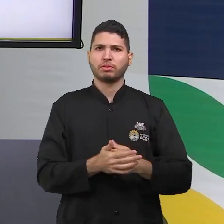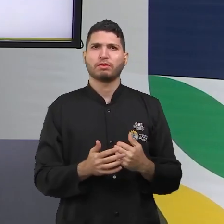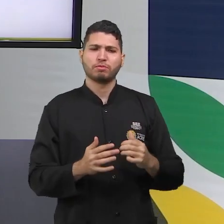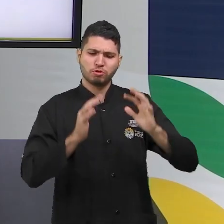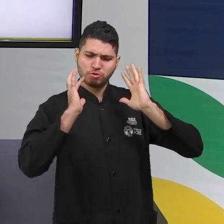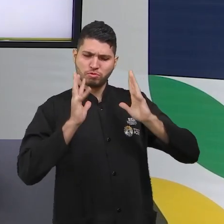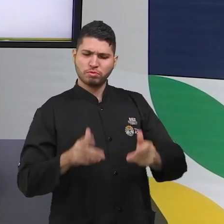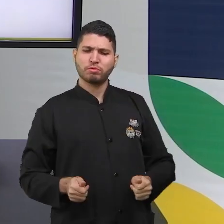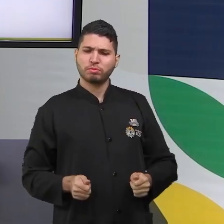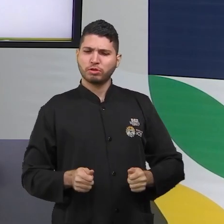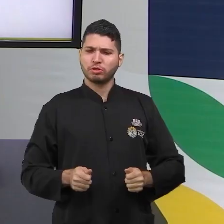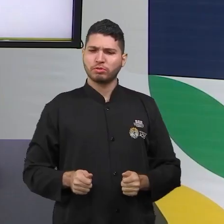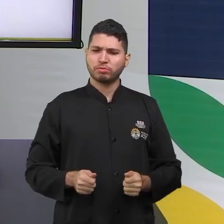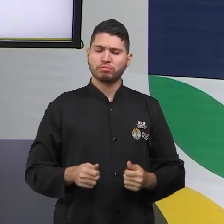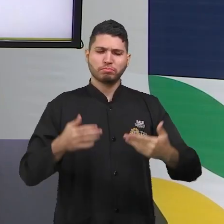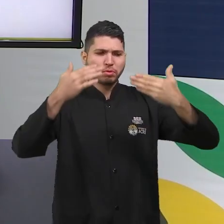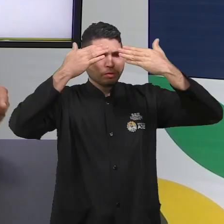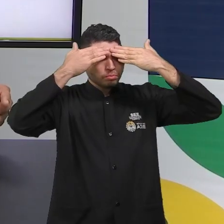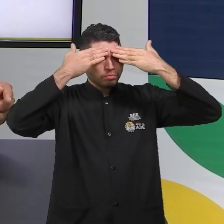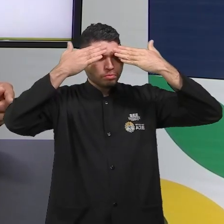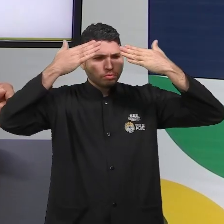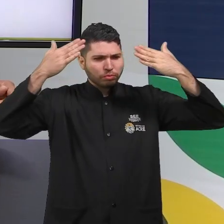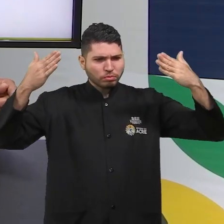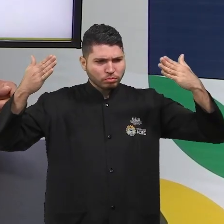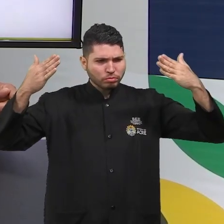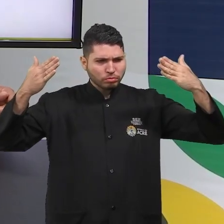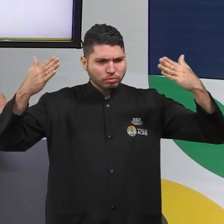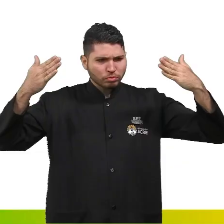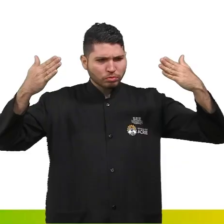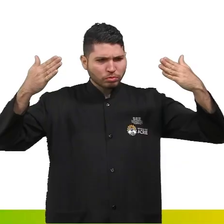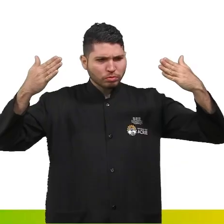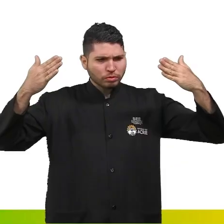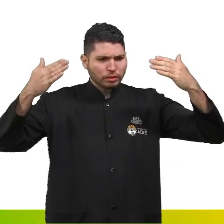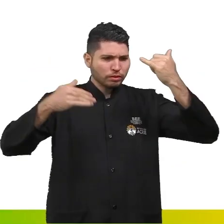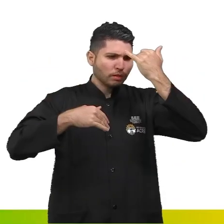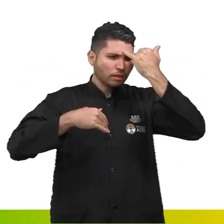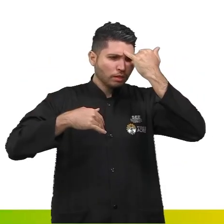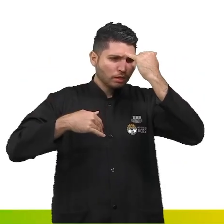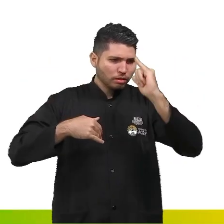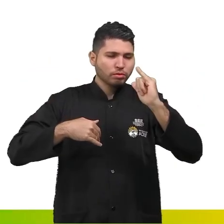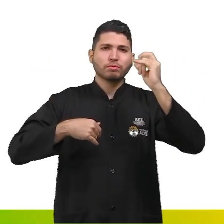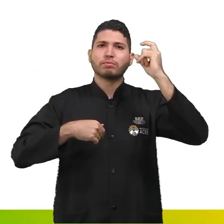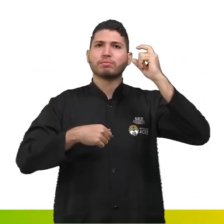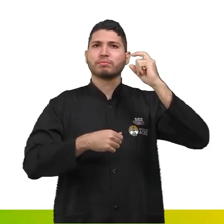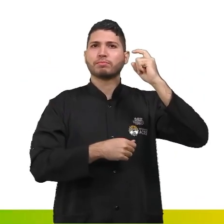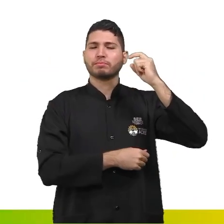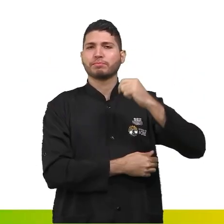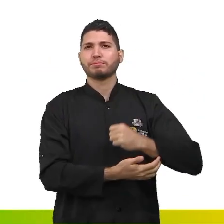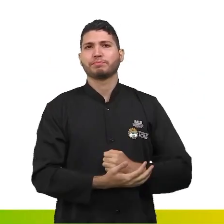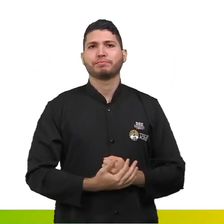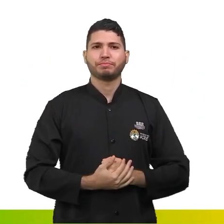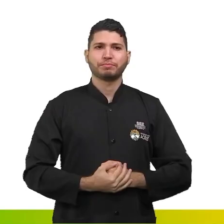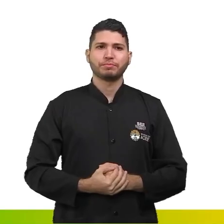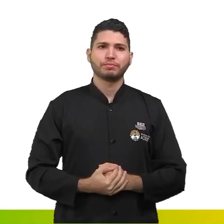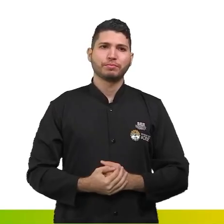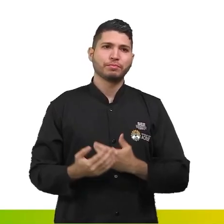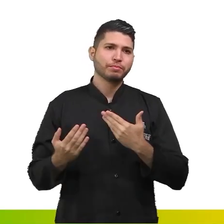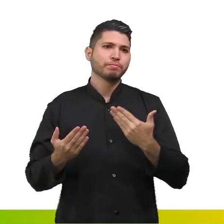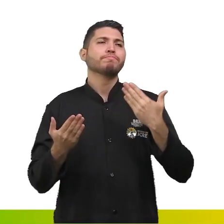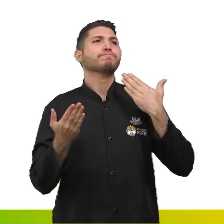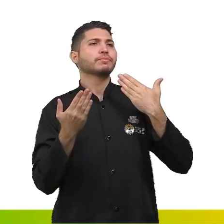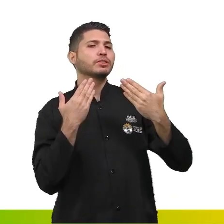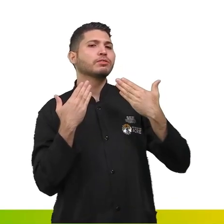atitude de ampliar a visão de mundo. Diálogo e colaboração. Troca